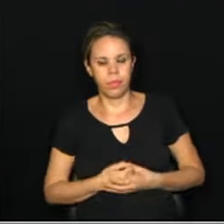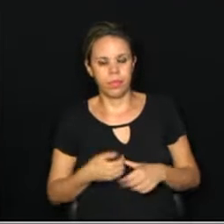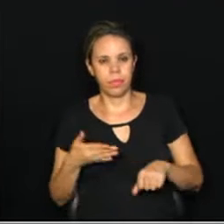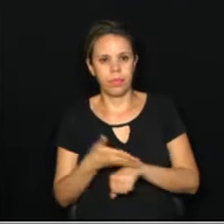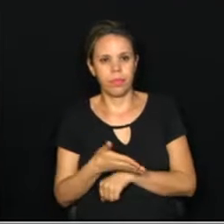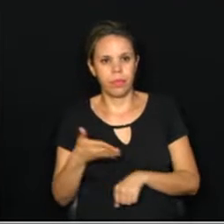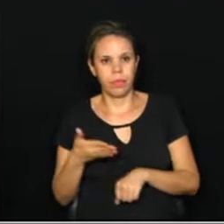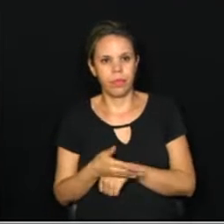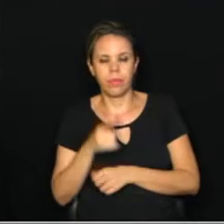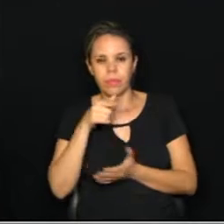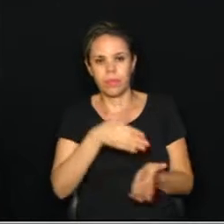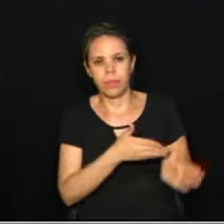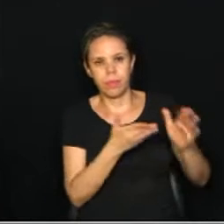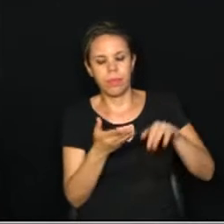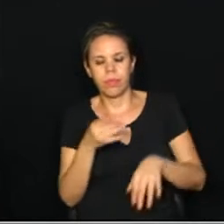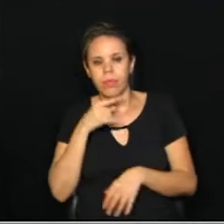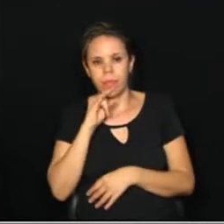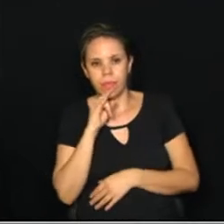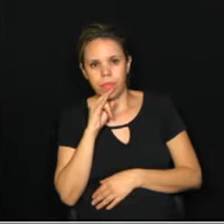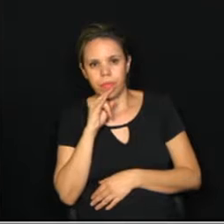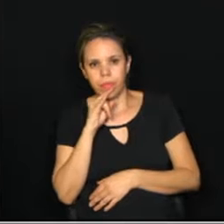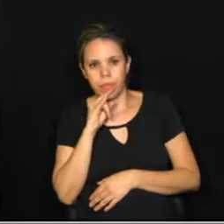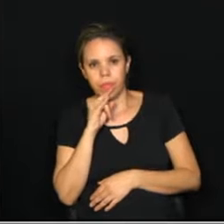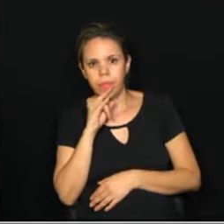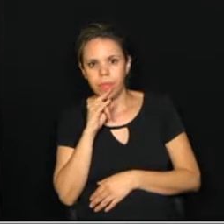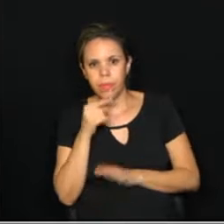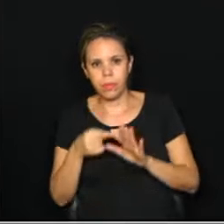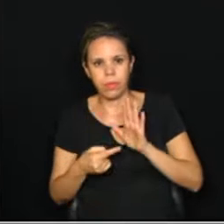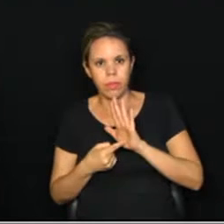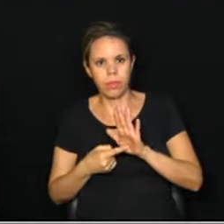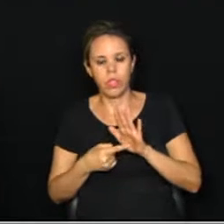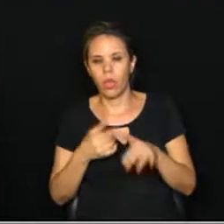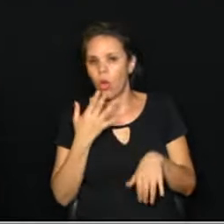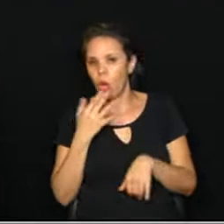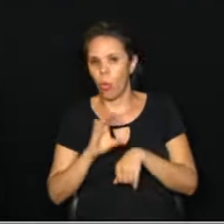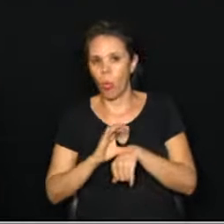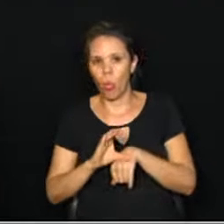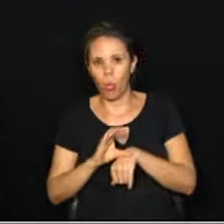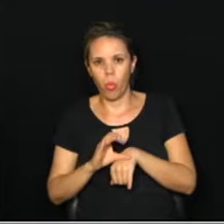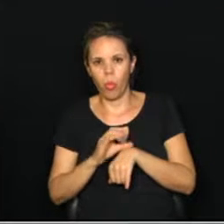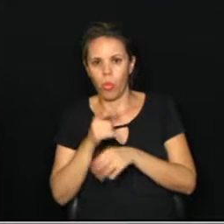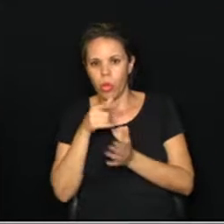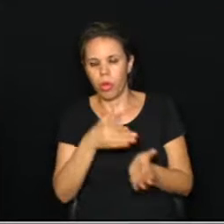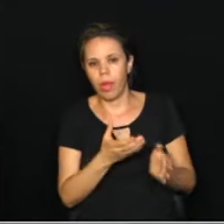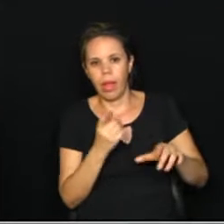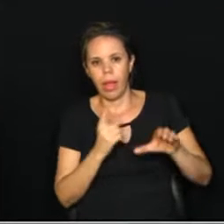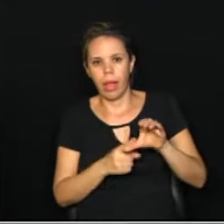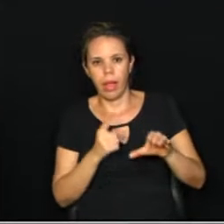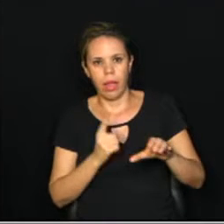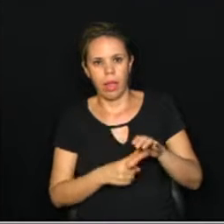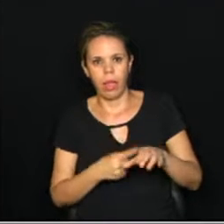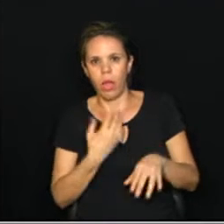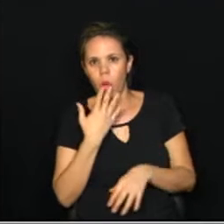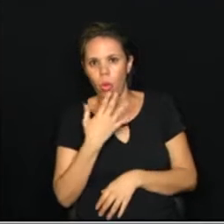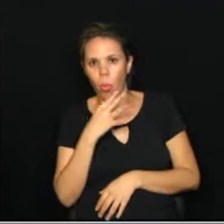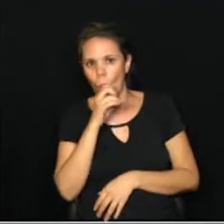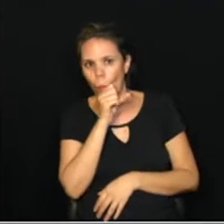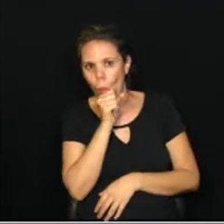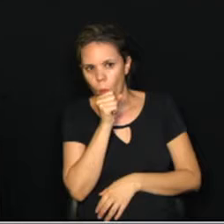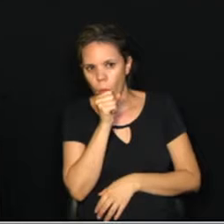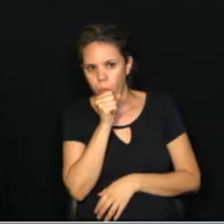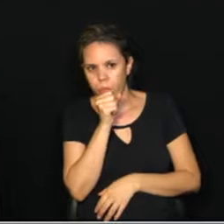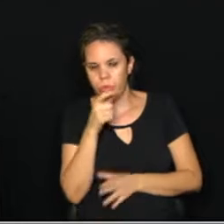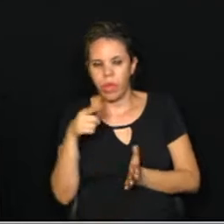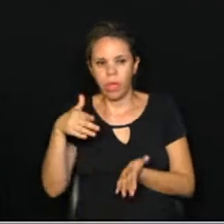ali da bacia do rio Piracicaba, que está destacado de cinza, a bacia do rio Capivari, que está destacado de laranja, e a do